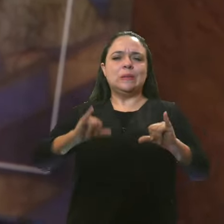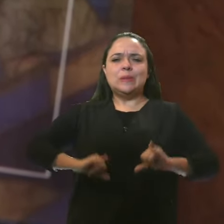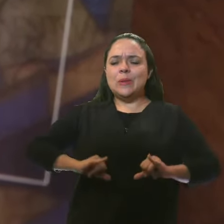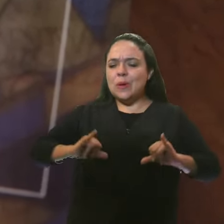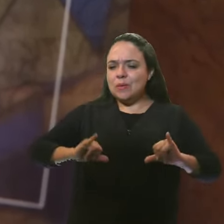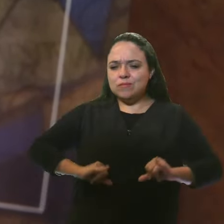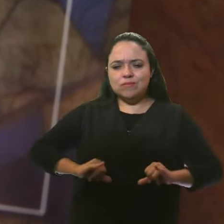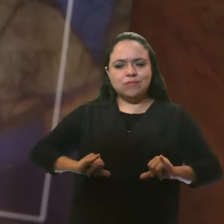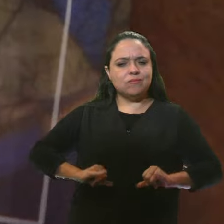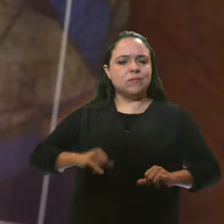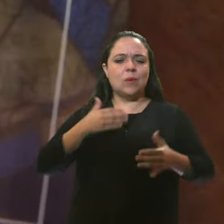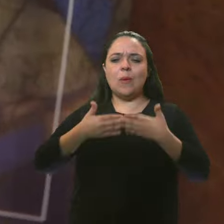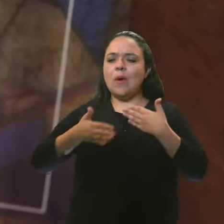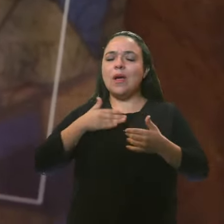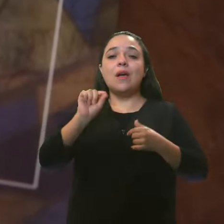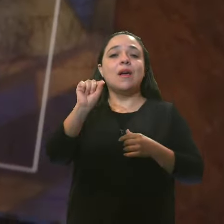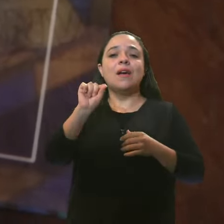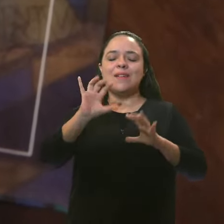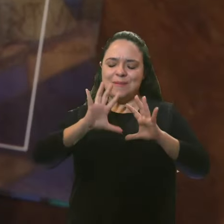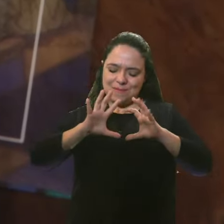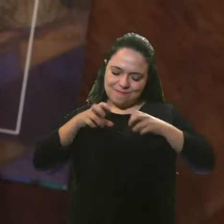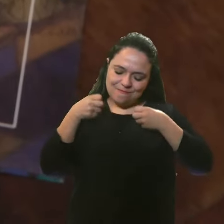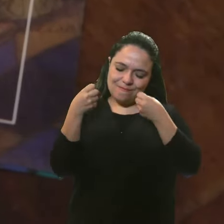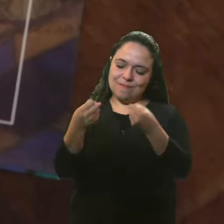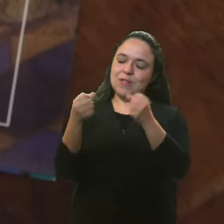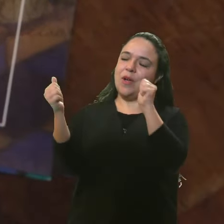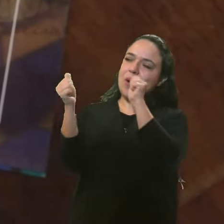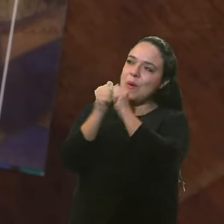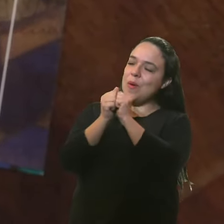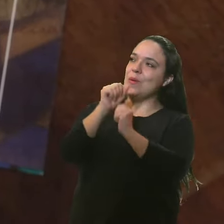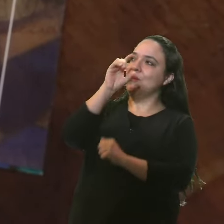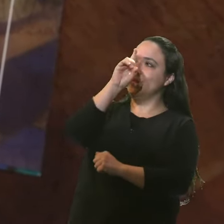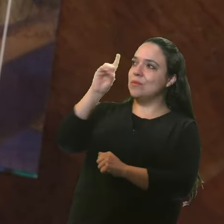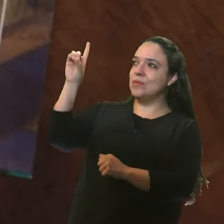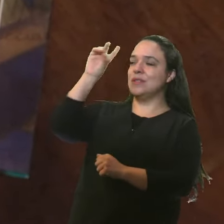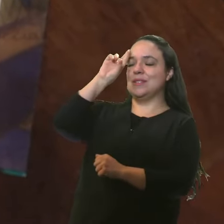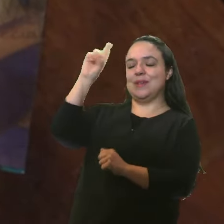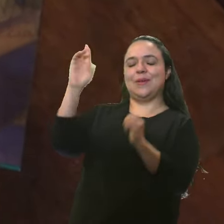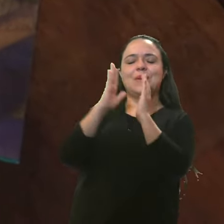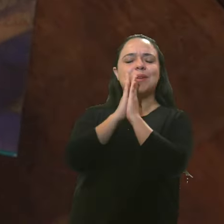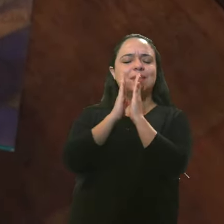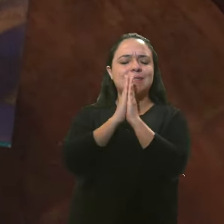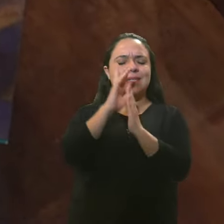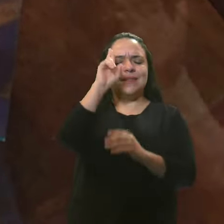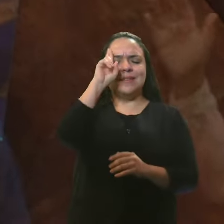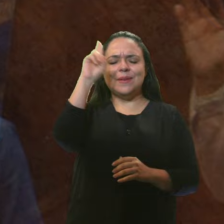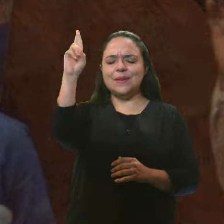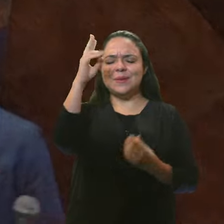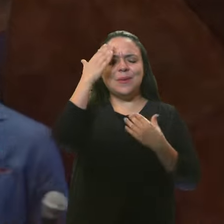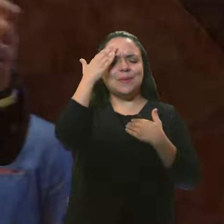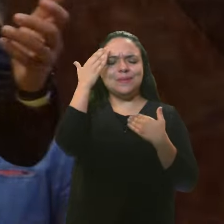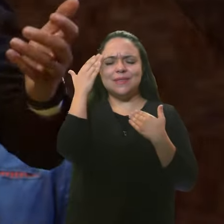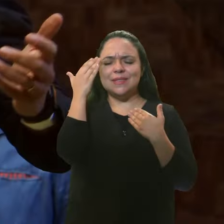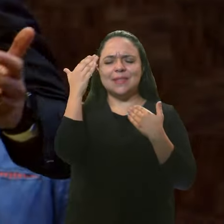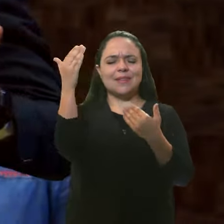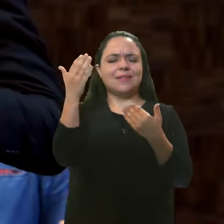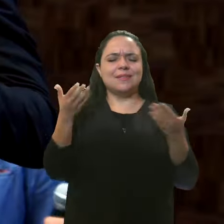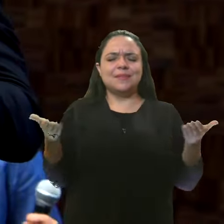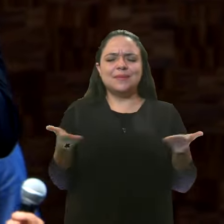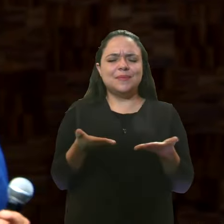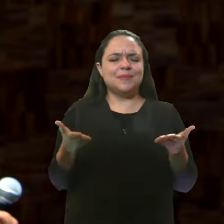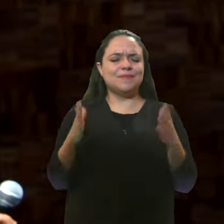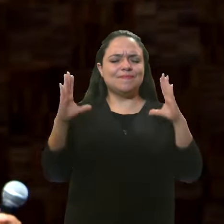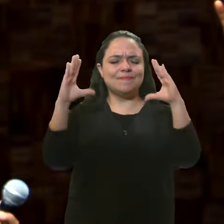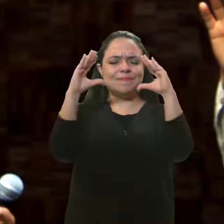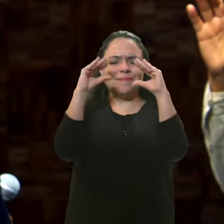tirando forças do Senhor, da sua presença. Vamos orar juntos. Senhor, obrigado por essa noite. Obrigado porque na sua